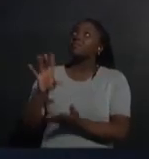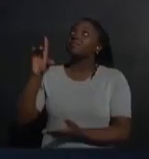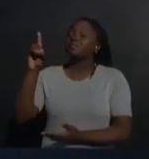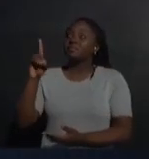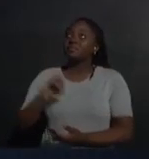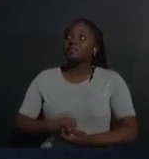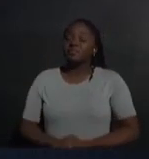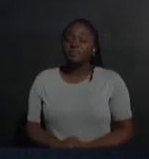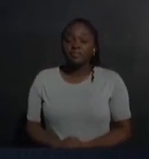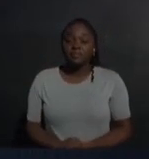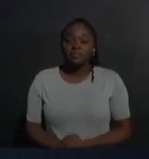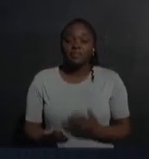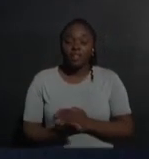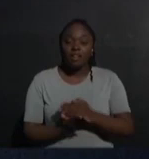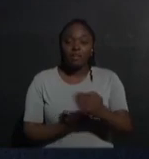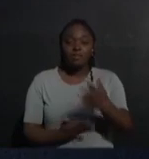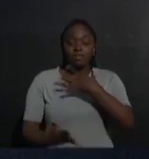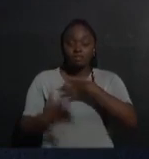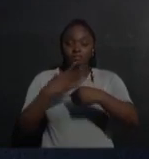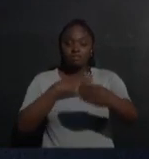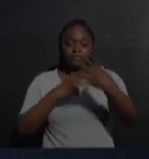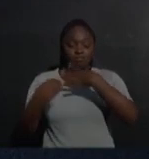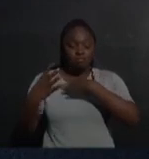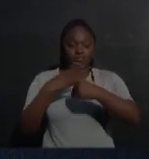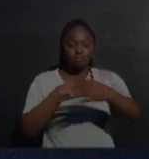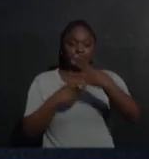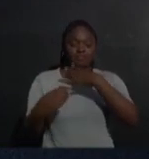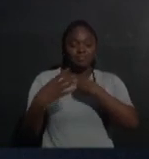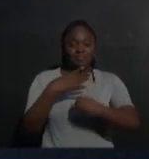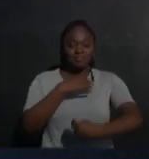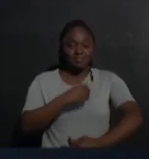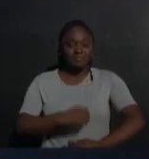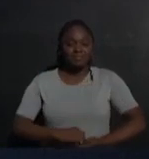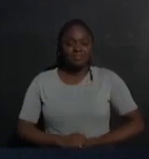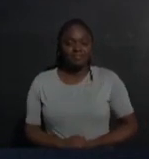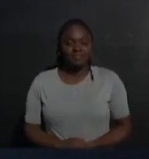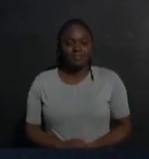genealogia. Fulano gerou fulano.